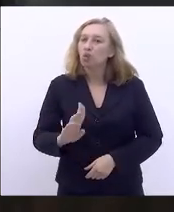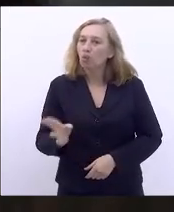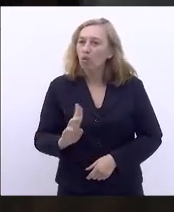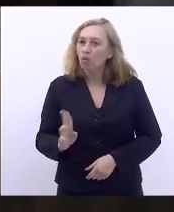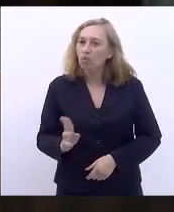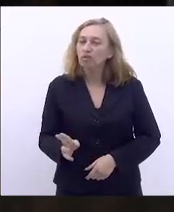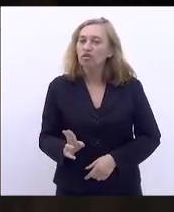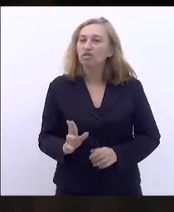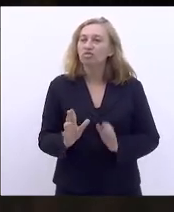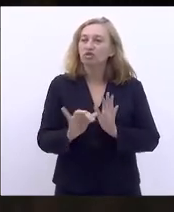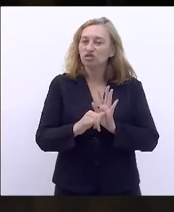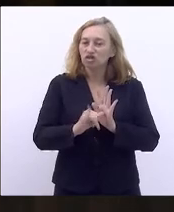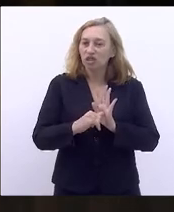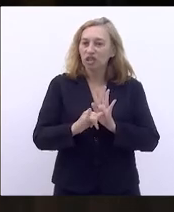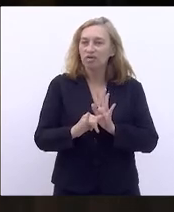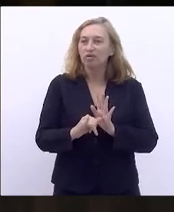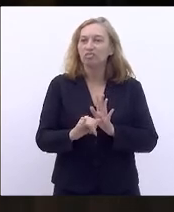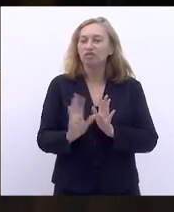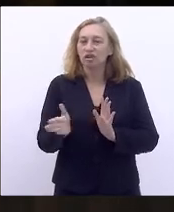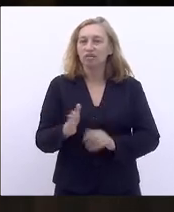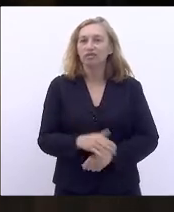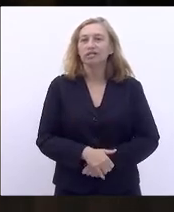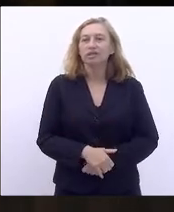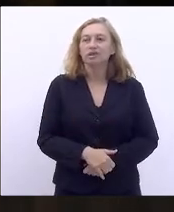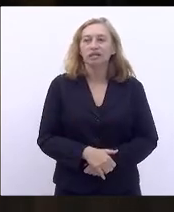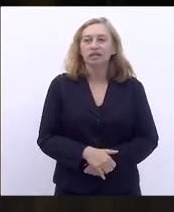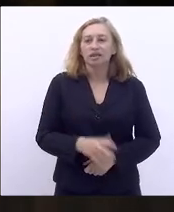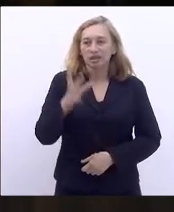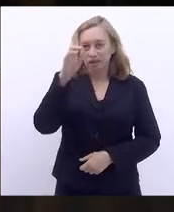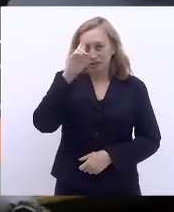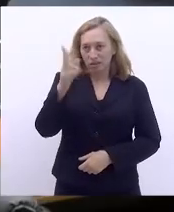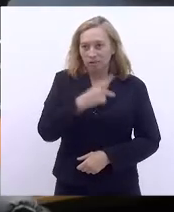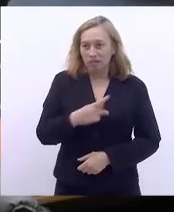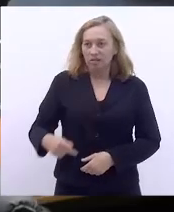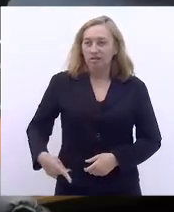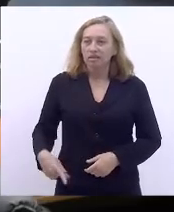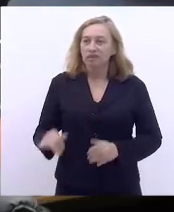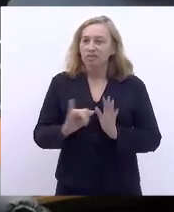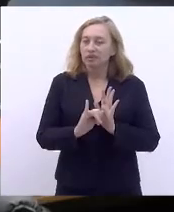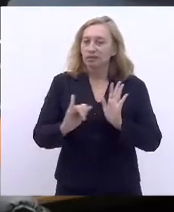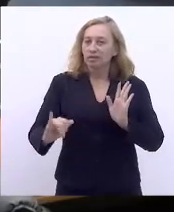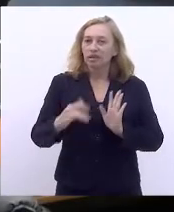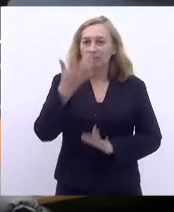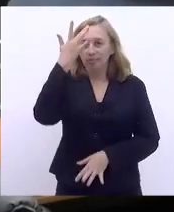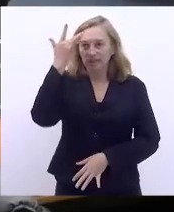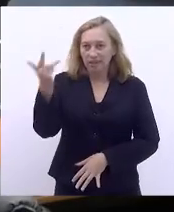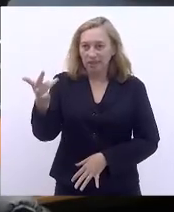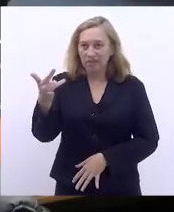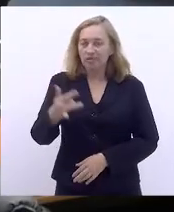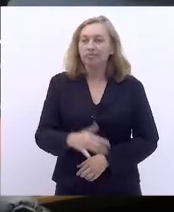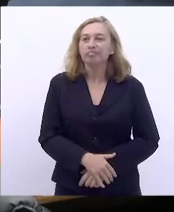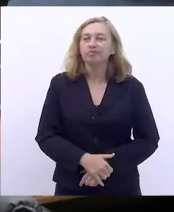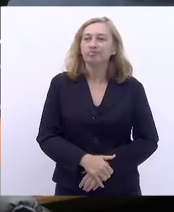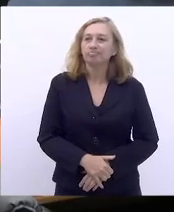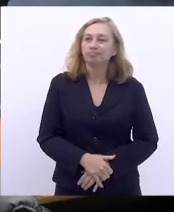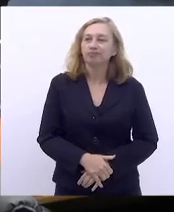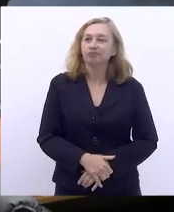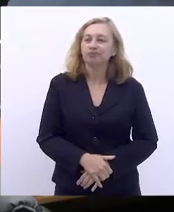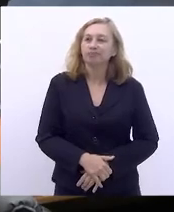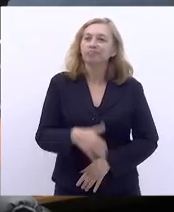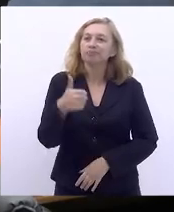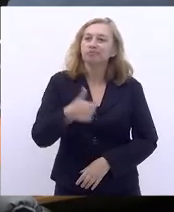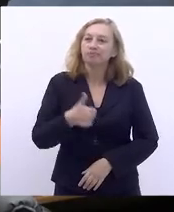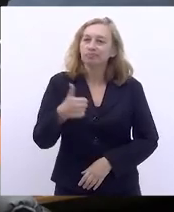no Diário Oficial. Senhor presidente, estamos publicando amanhã a